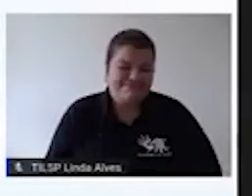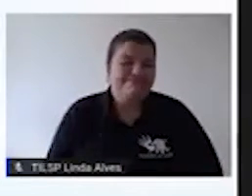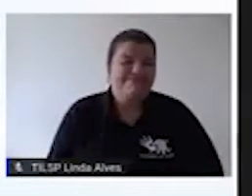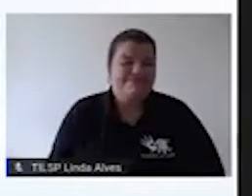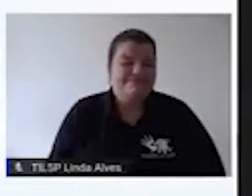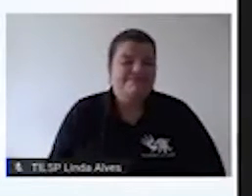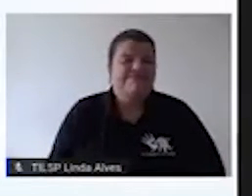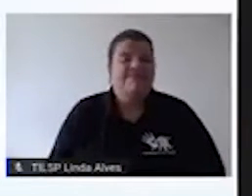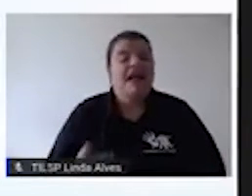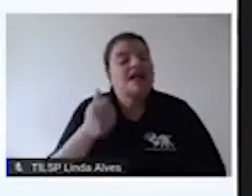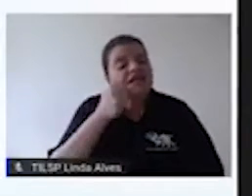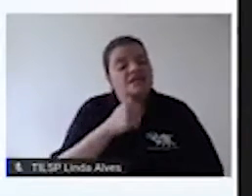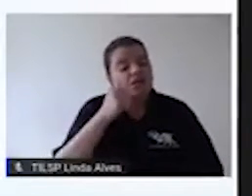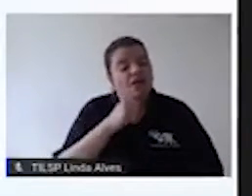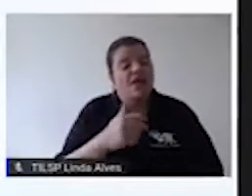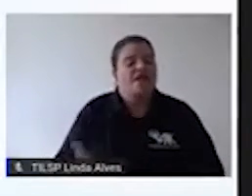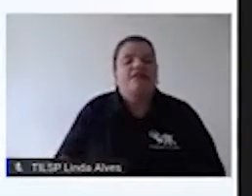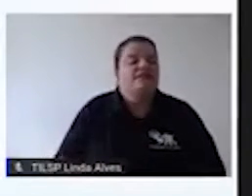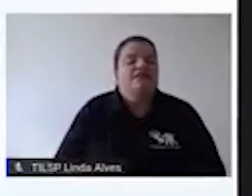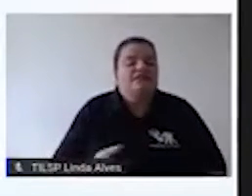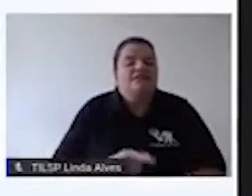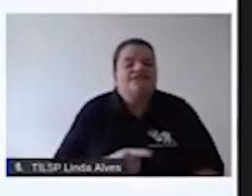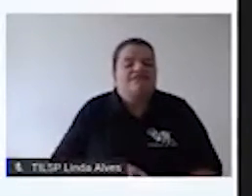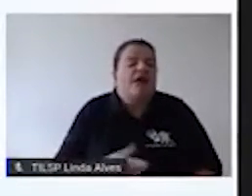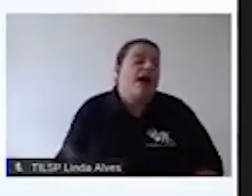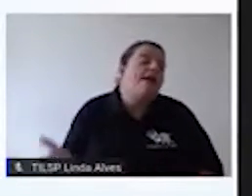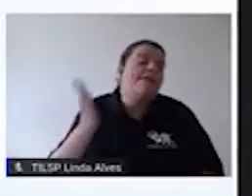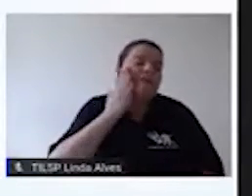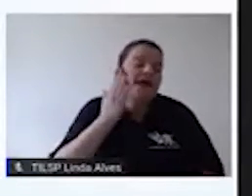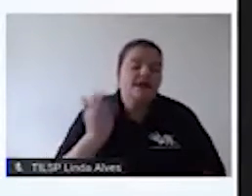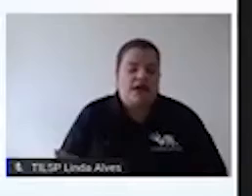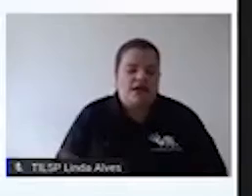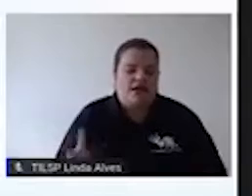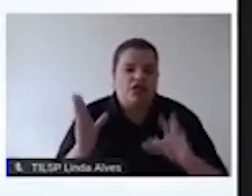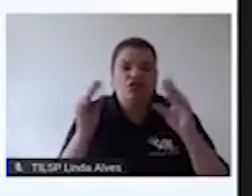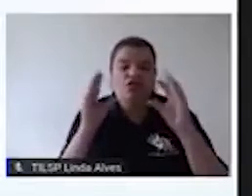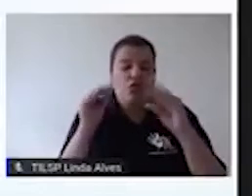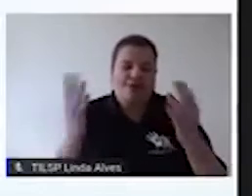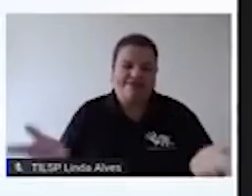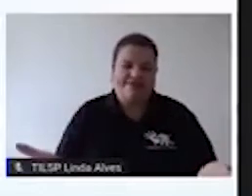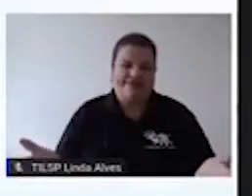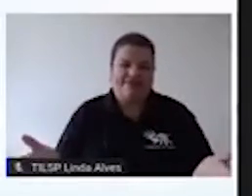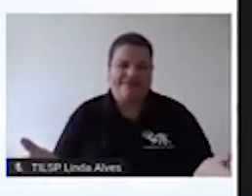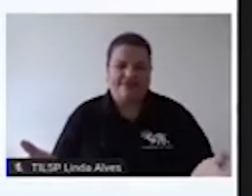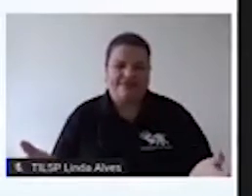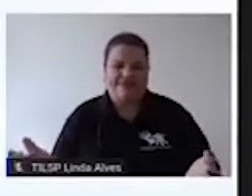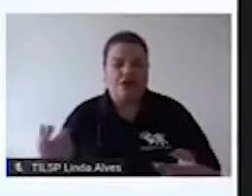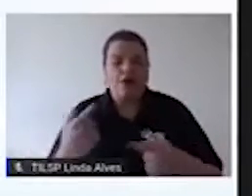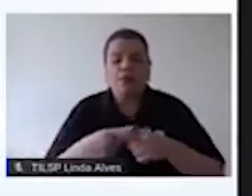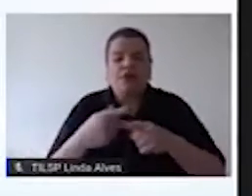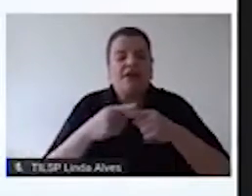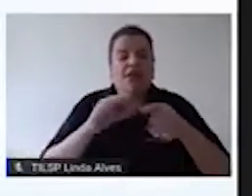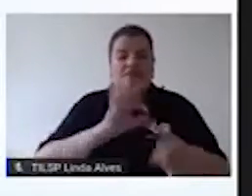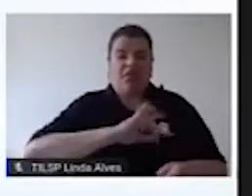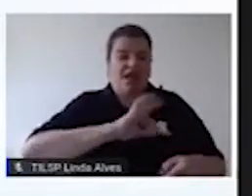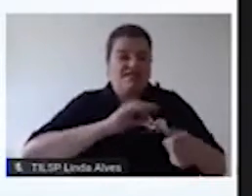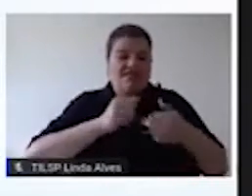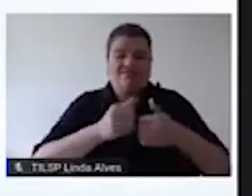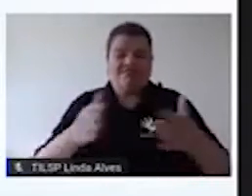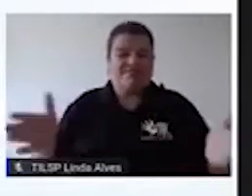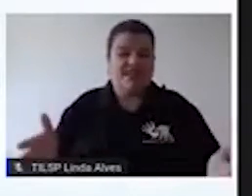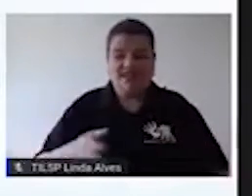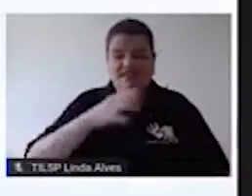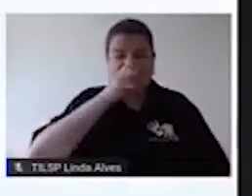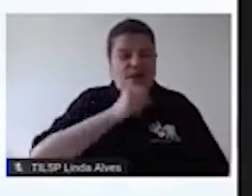mulheres paulistas não podem apanhar fora do horário comercial. Então, à noite, no final de semana,